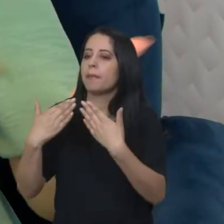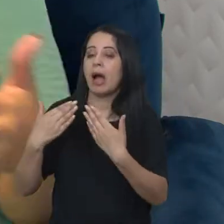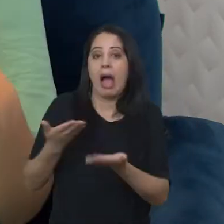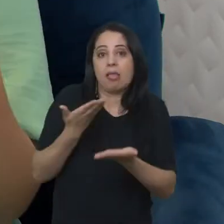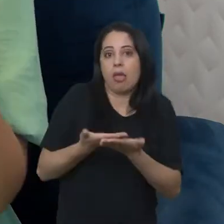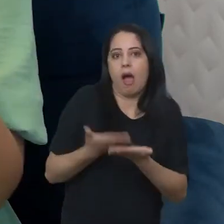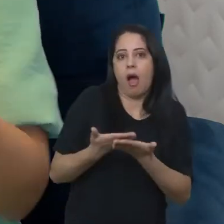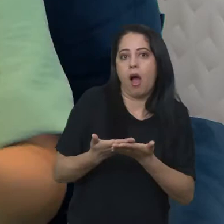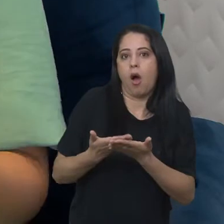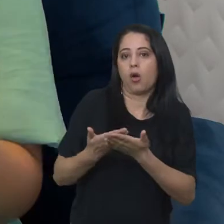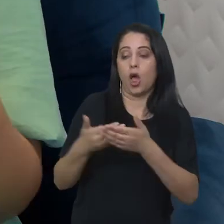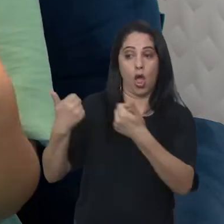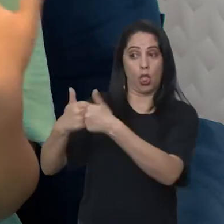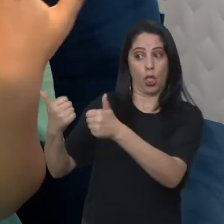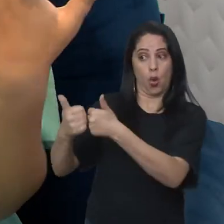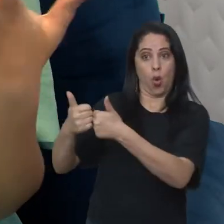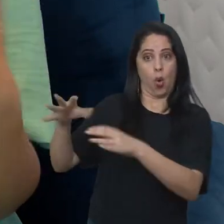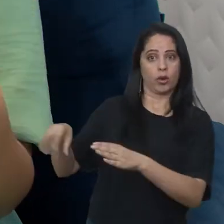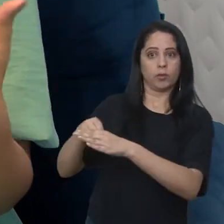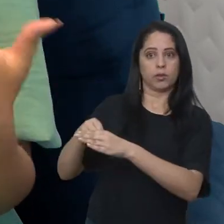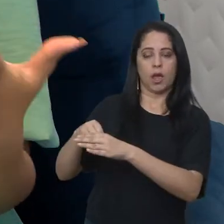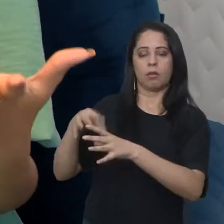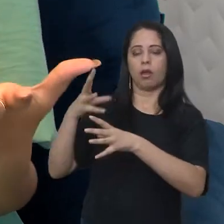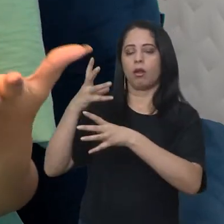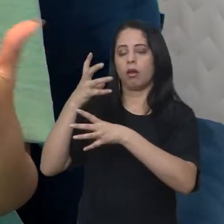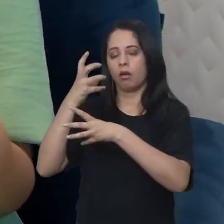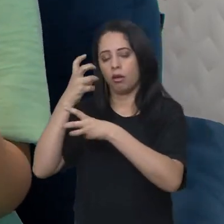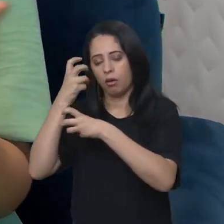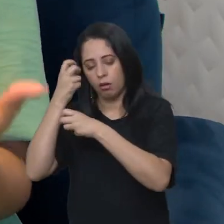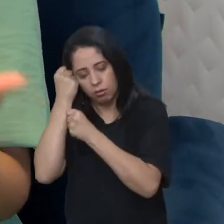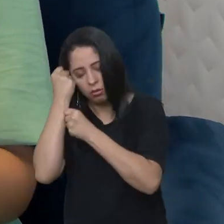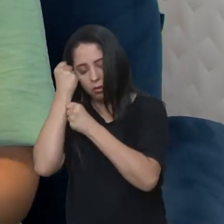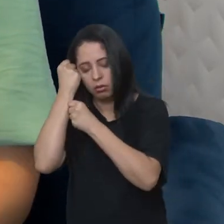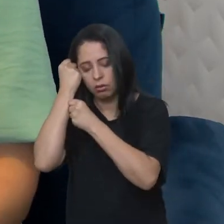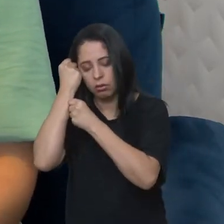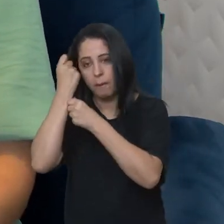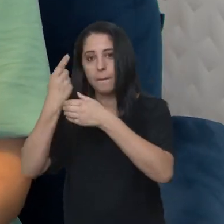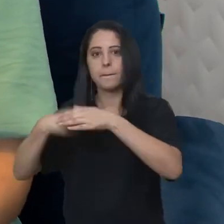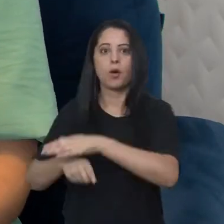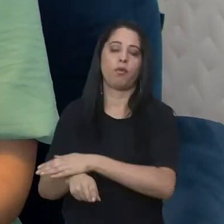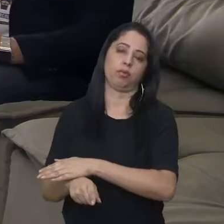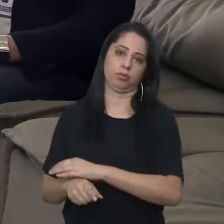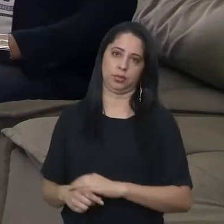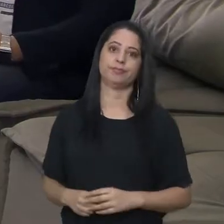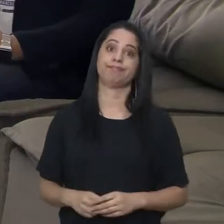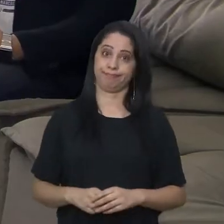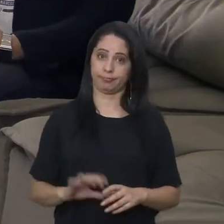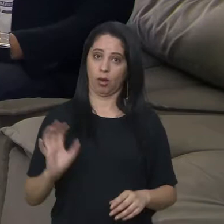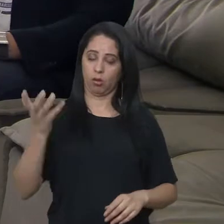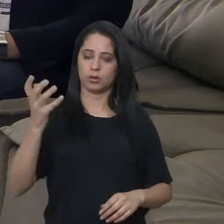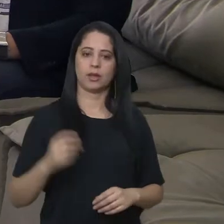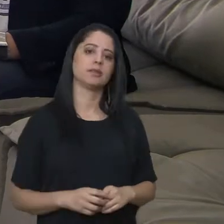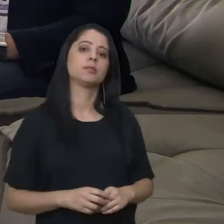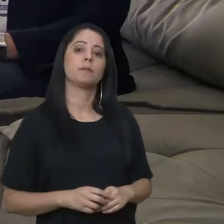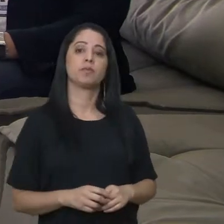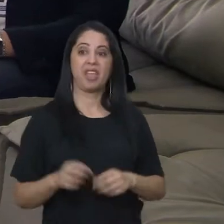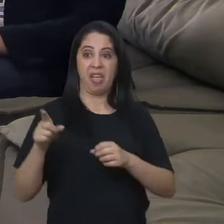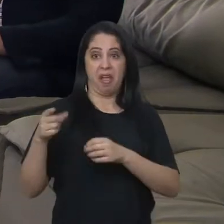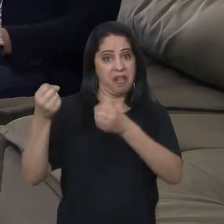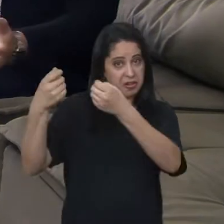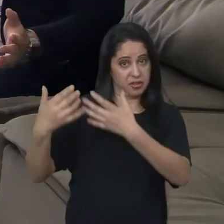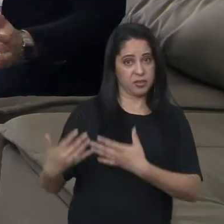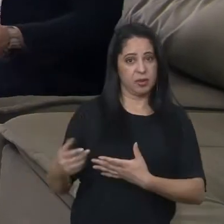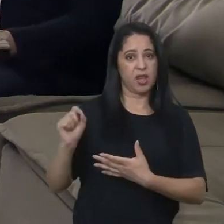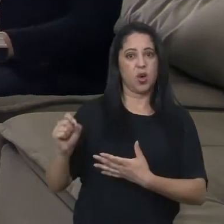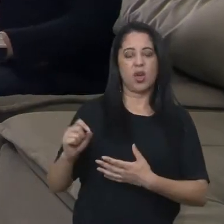numa aula, no ônibus, que ele vai ter um sono irresistível e vai começar a dormir. O Fabrício, por exemplo, explica que